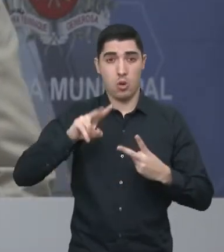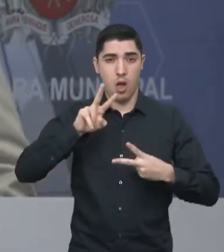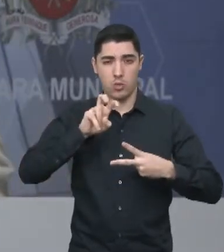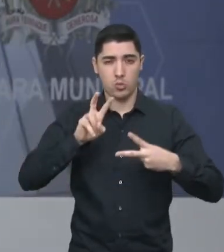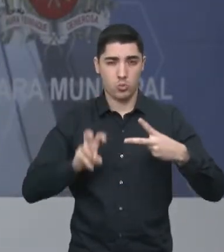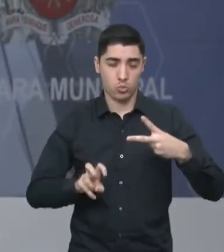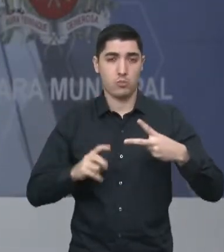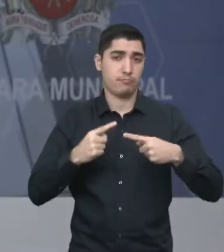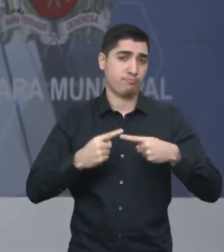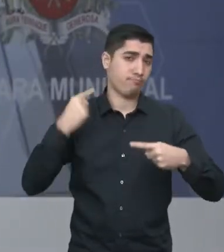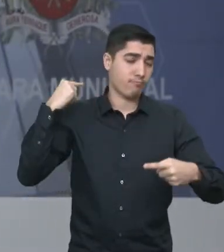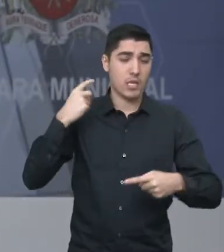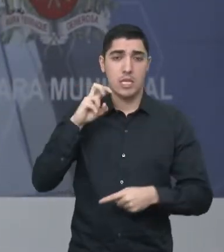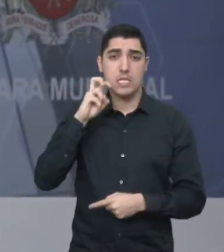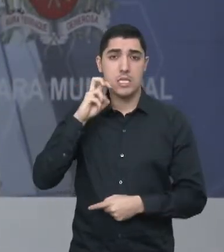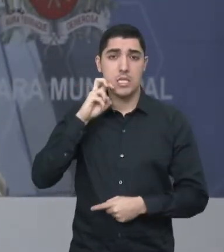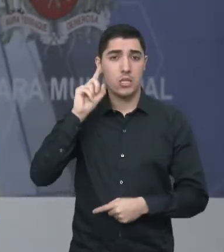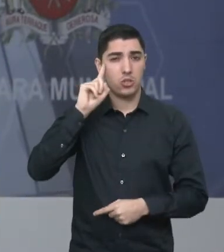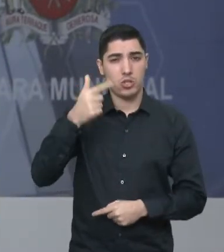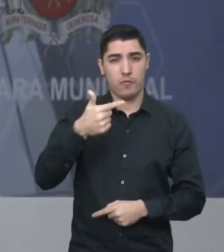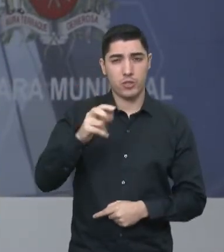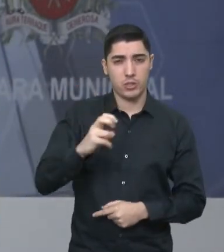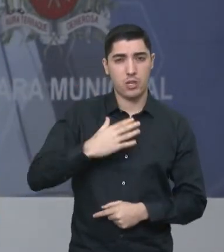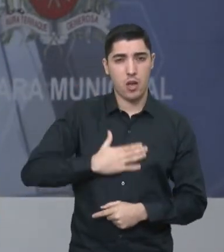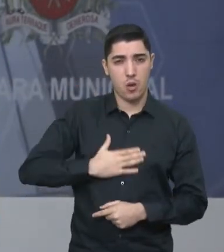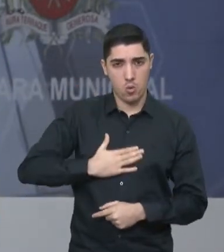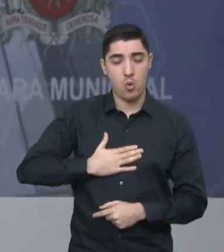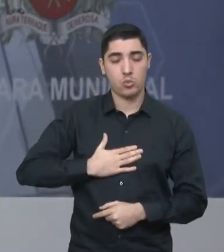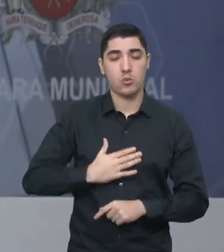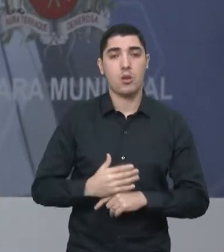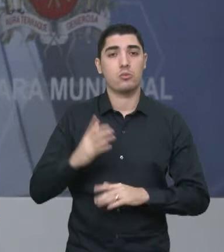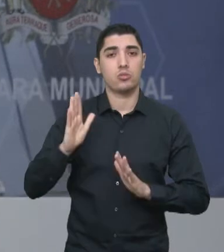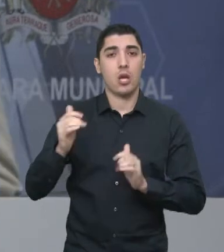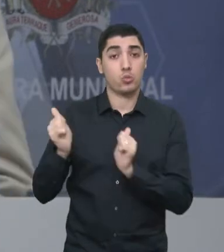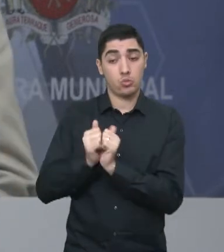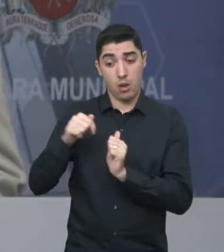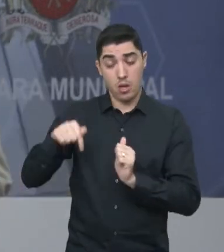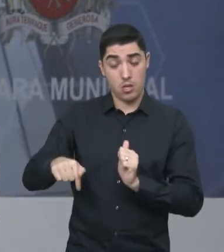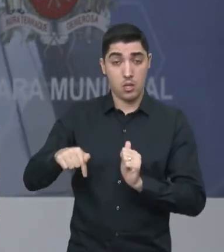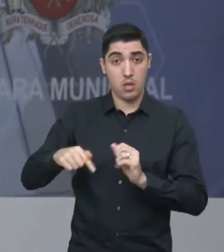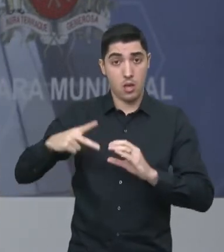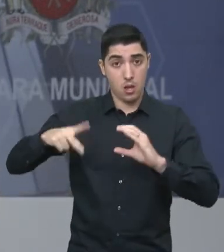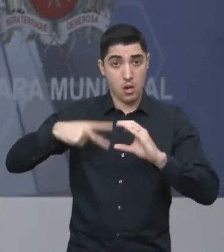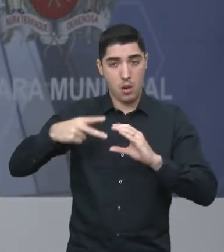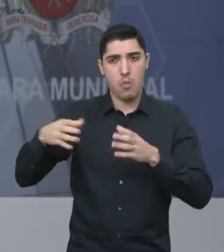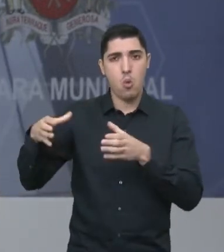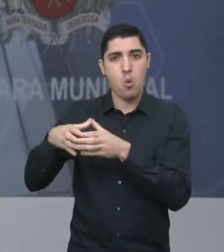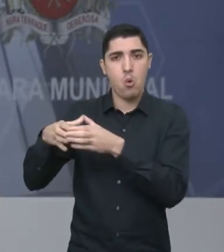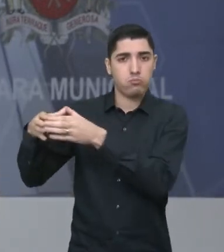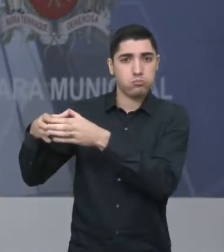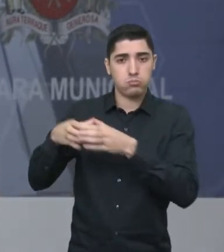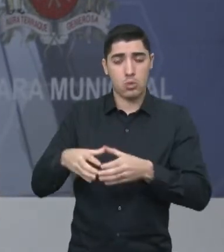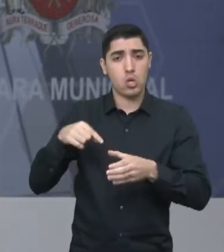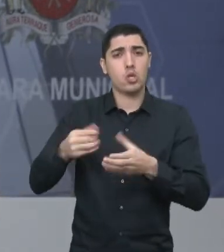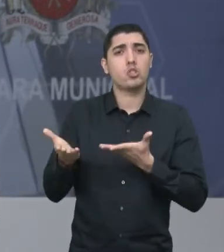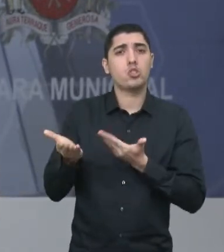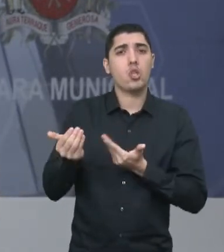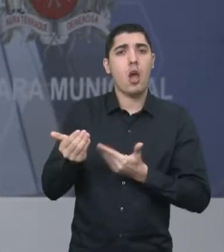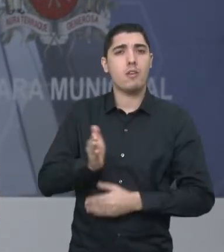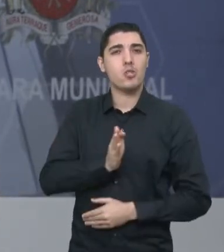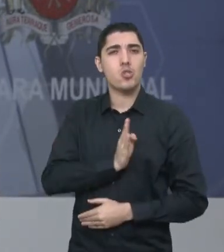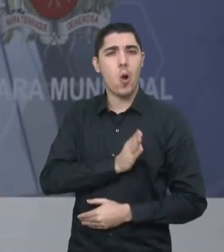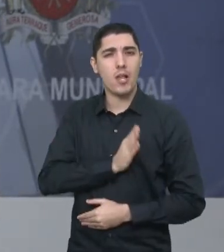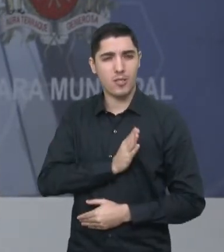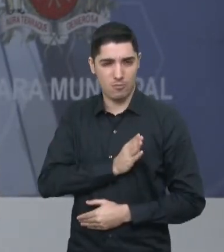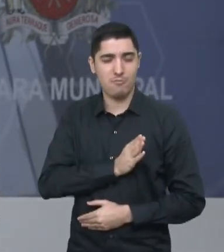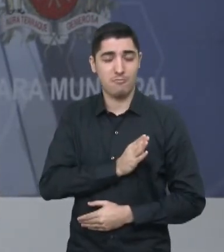última quinta-feira, dia 25 de agosto, recebi aqui na Câmara Municipal o grupo Jovens de Coração.